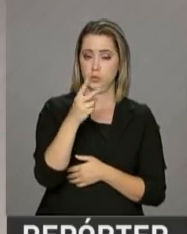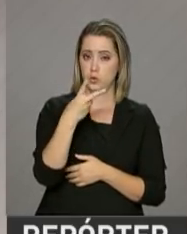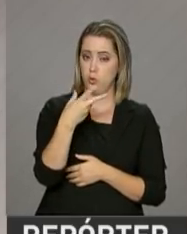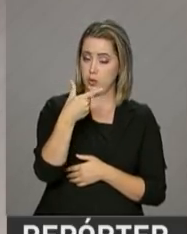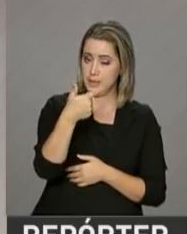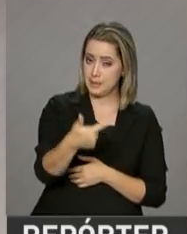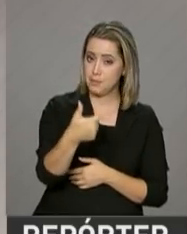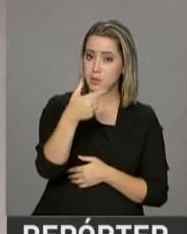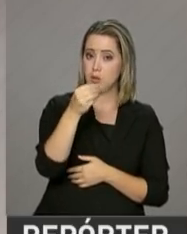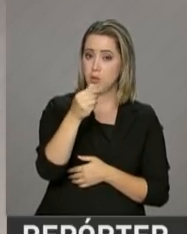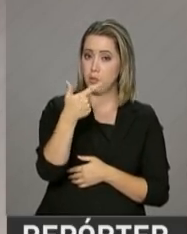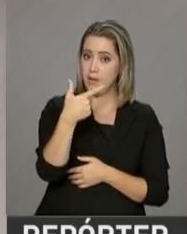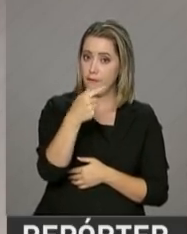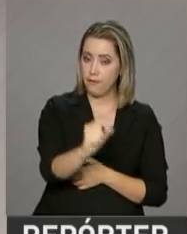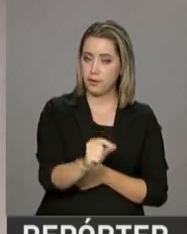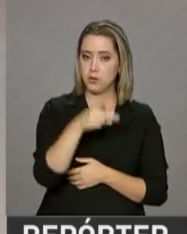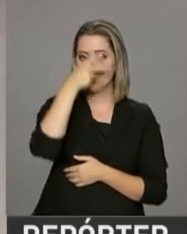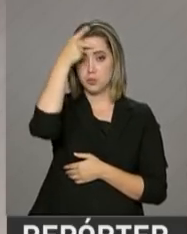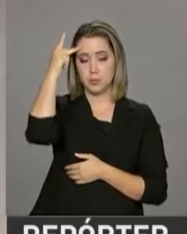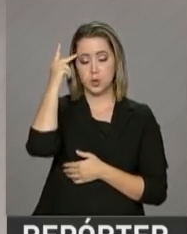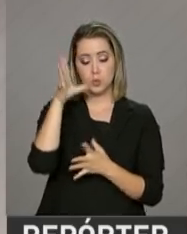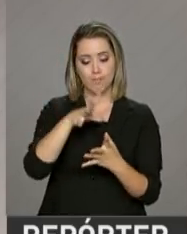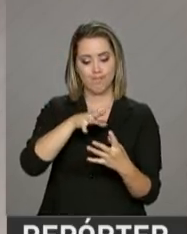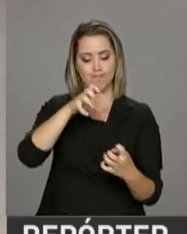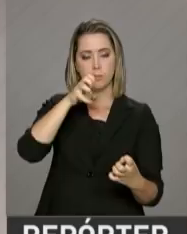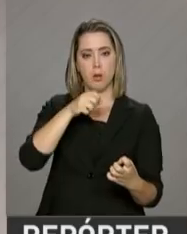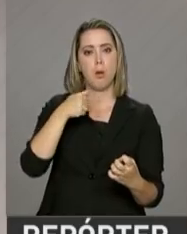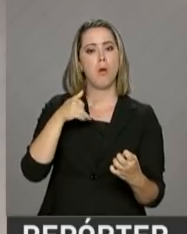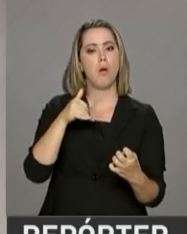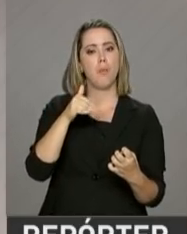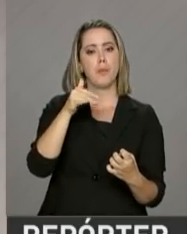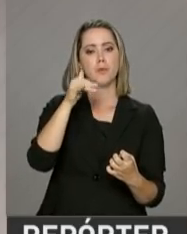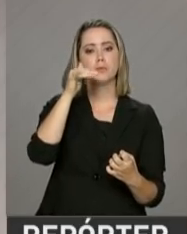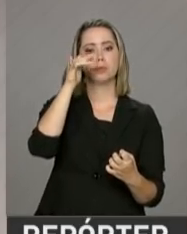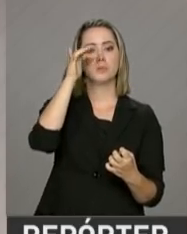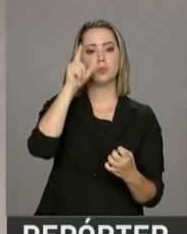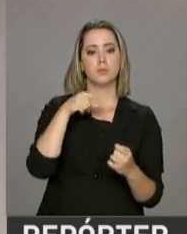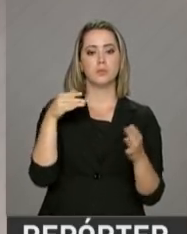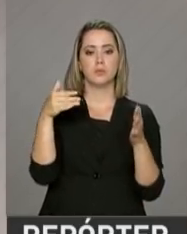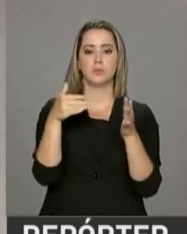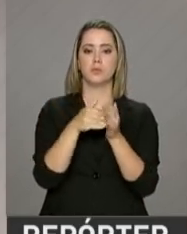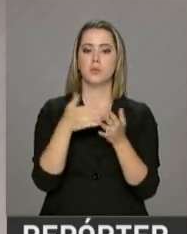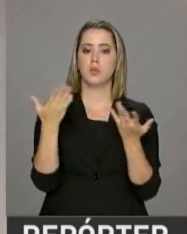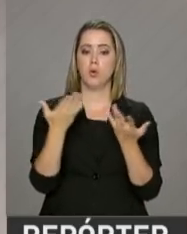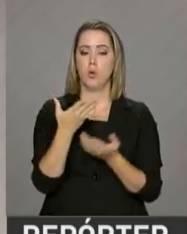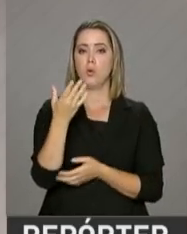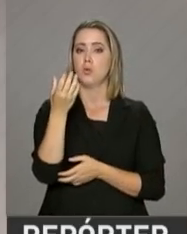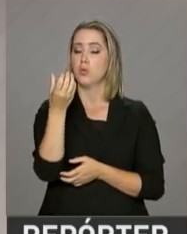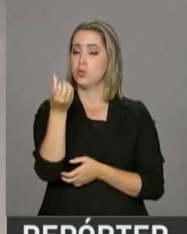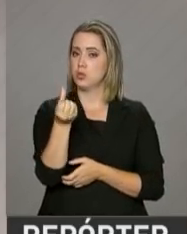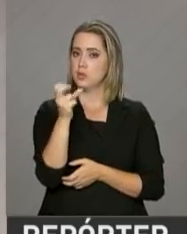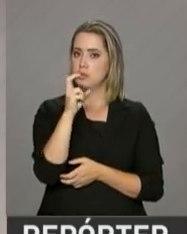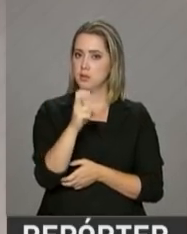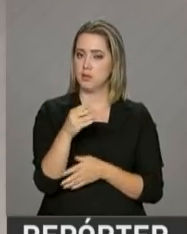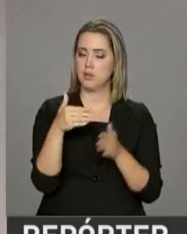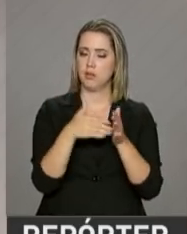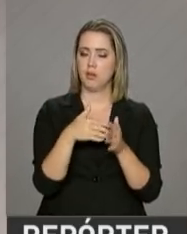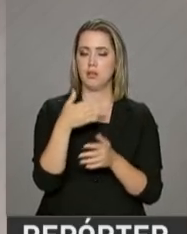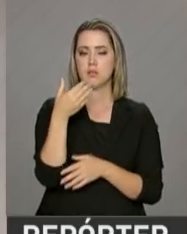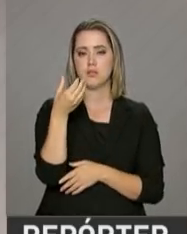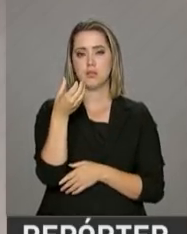idosos de baixa renda solicitarem o benefício vai aumentar de forma gradativa dos atuais 65 para